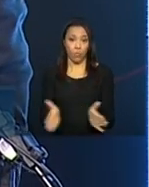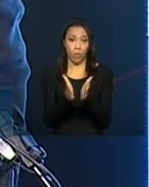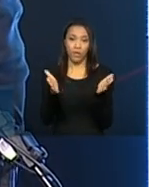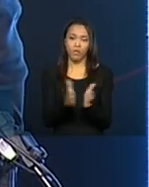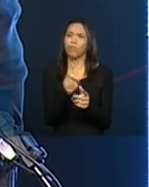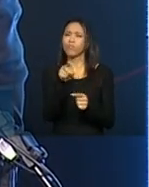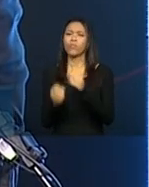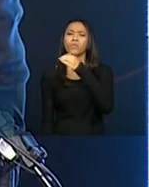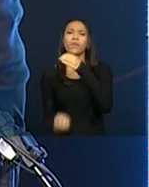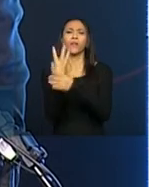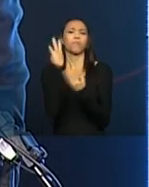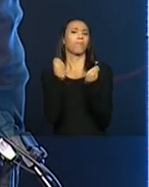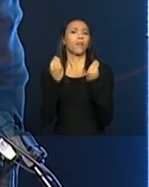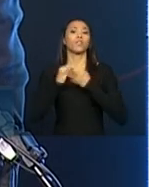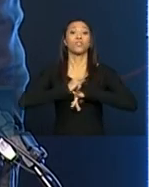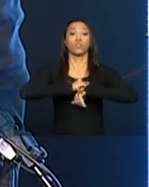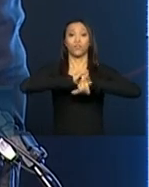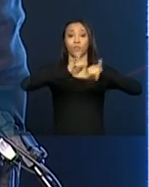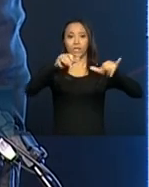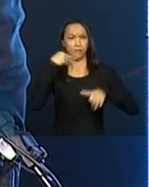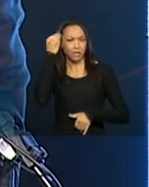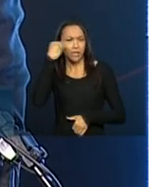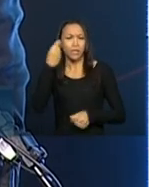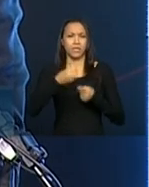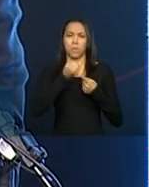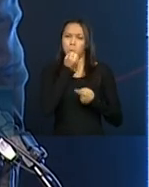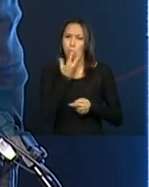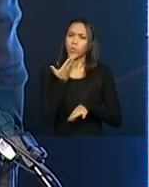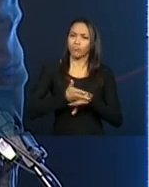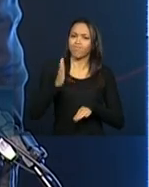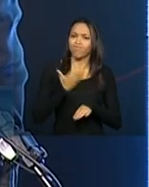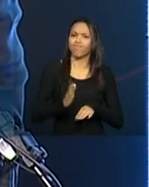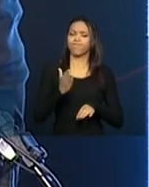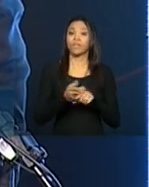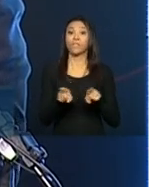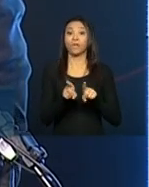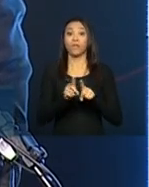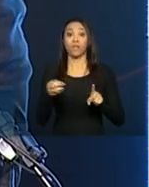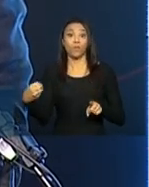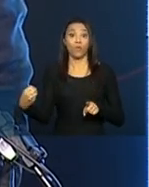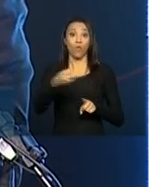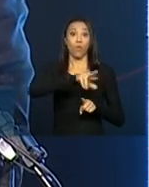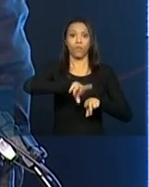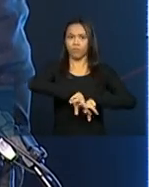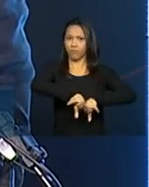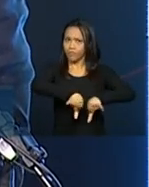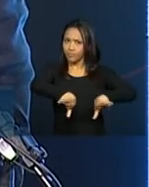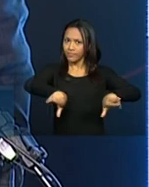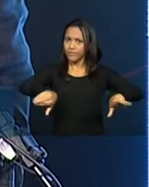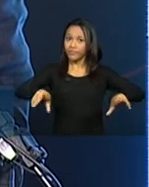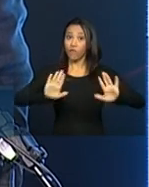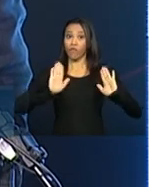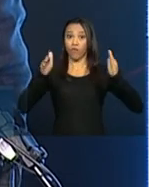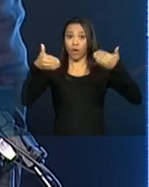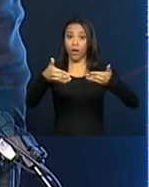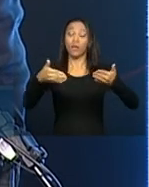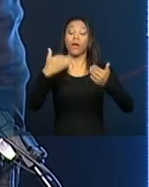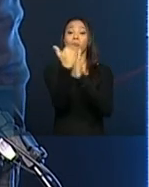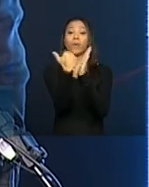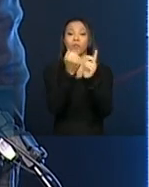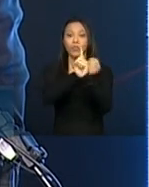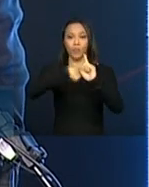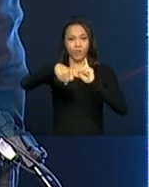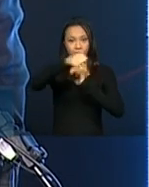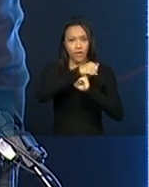foi criada para difundir experiências, boas práticas e inovações em termos de programas sociais e tecnologias de